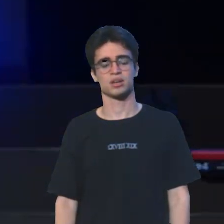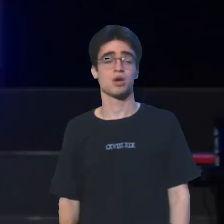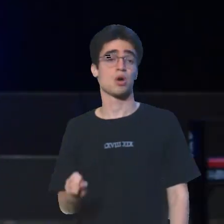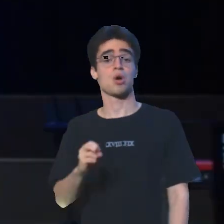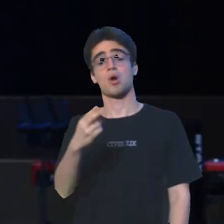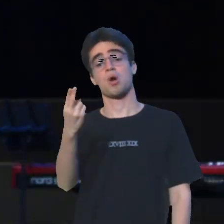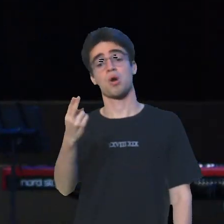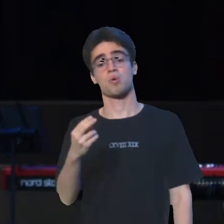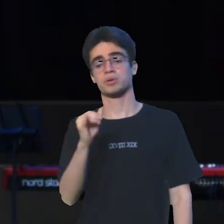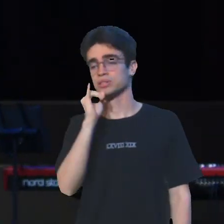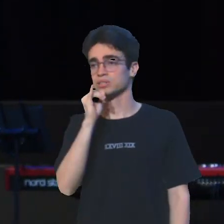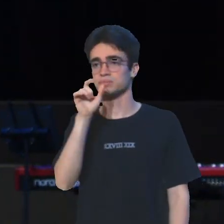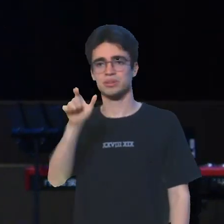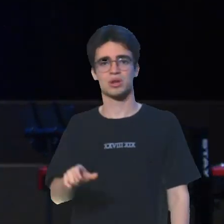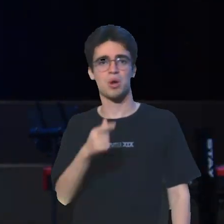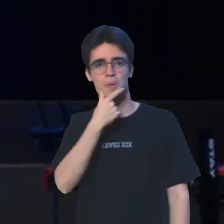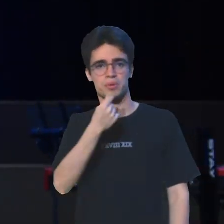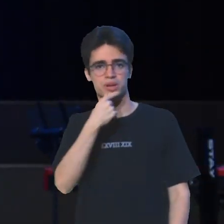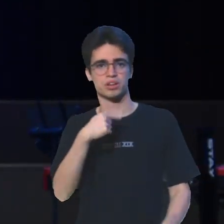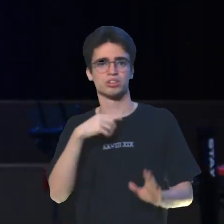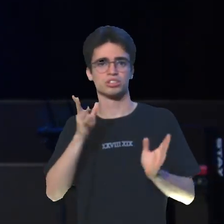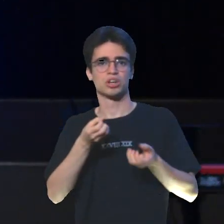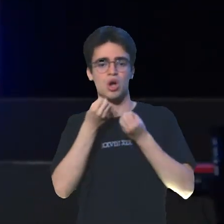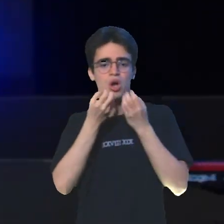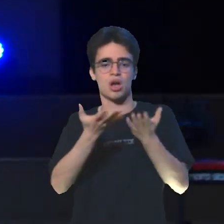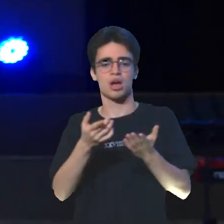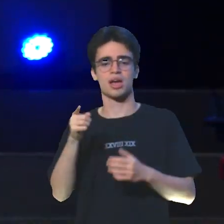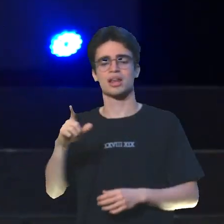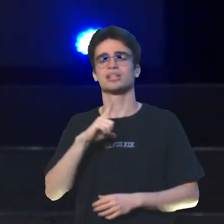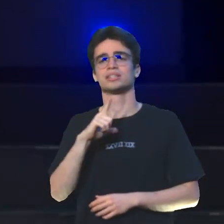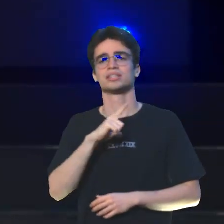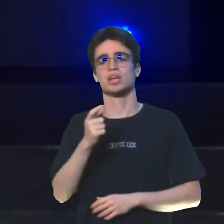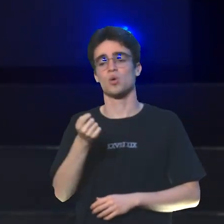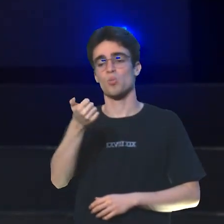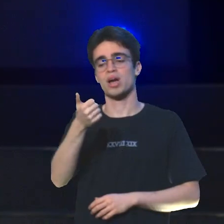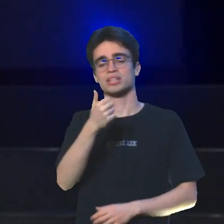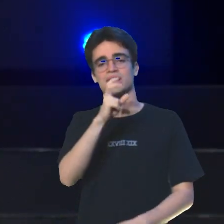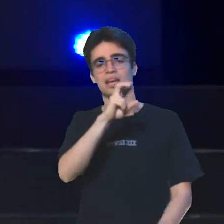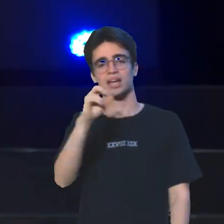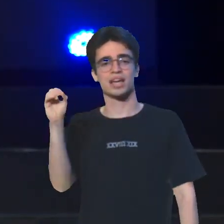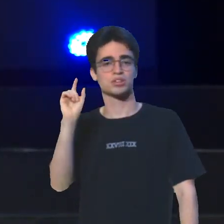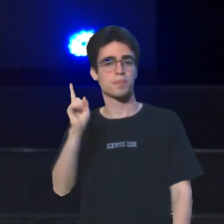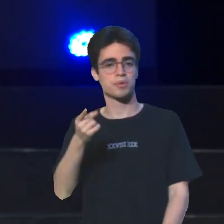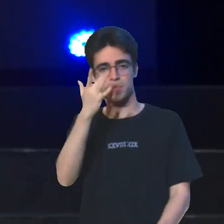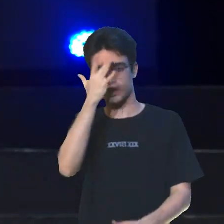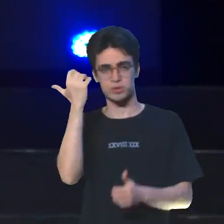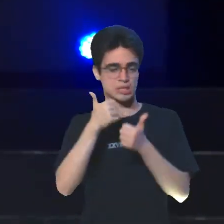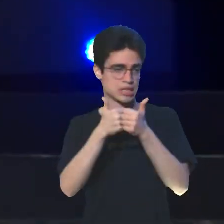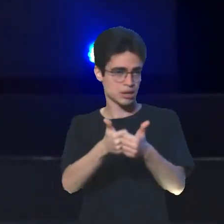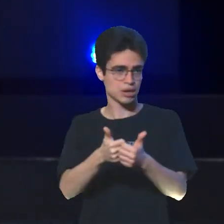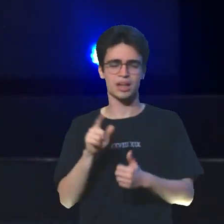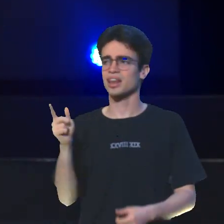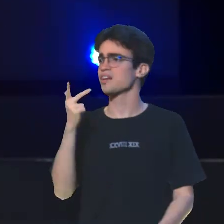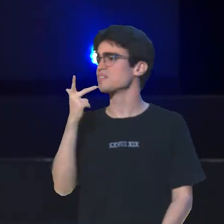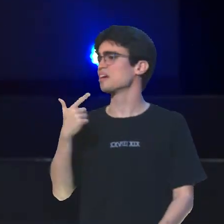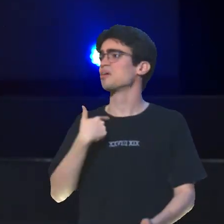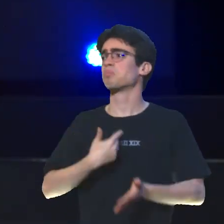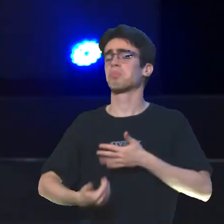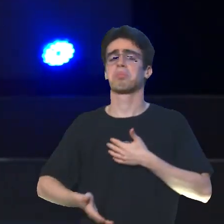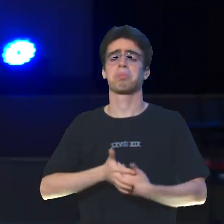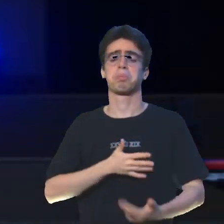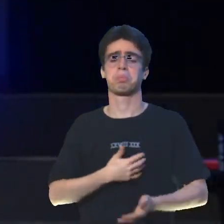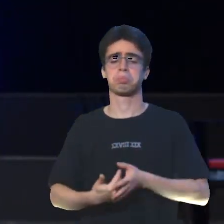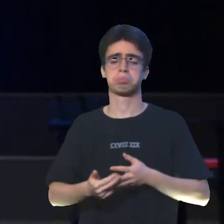Ou, como esse menino aqui que eu contei, que tem quase 500 mil seguidores. Ele falou: eu não estou nem